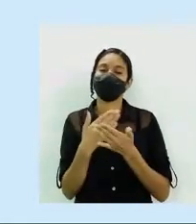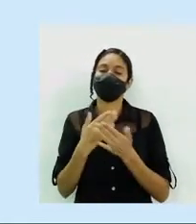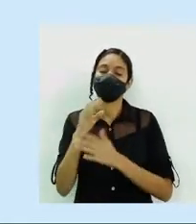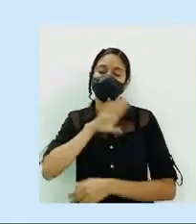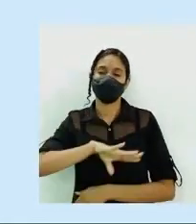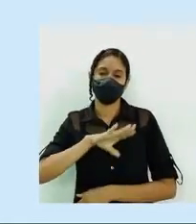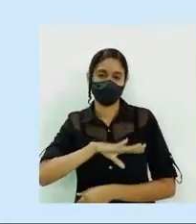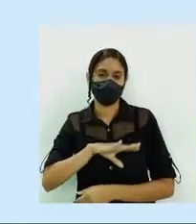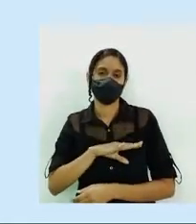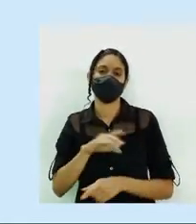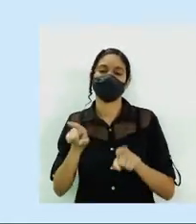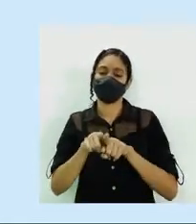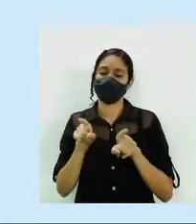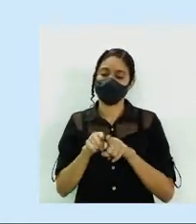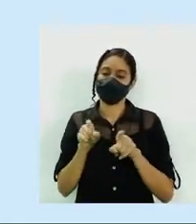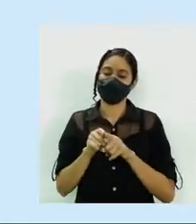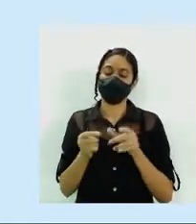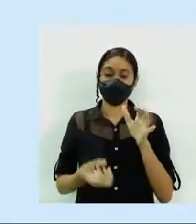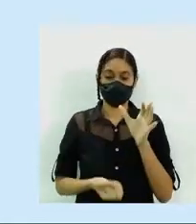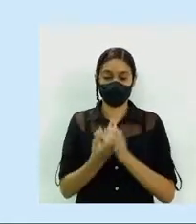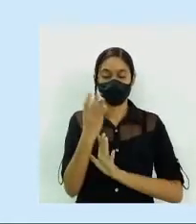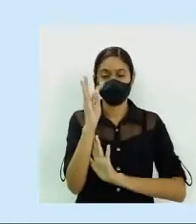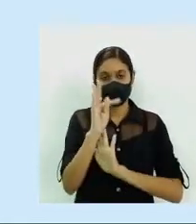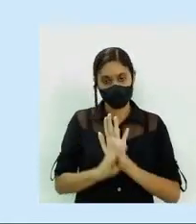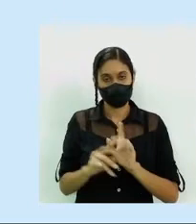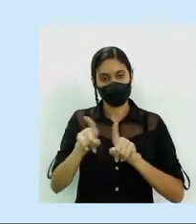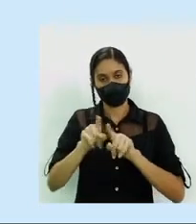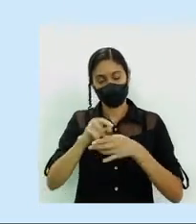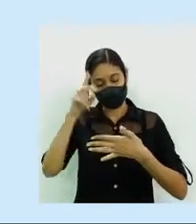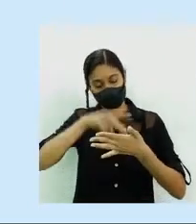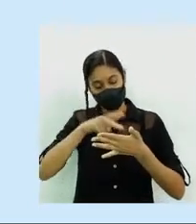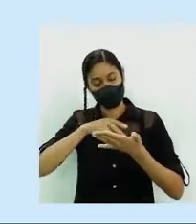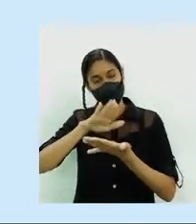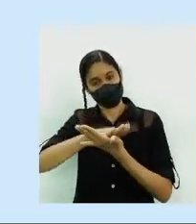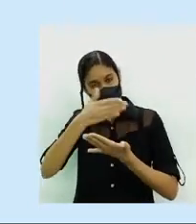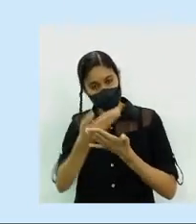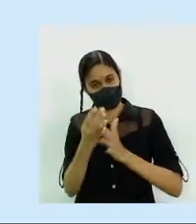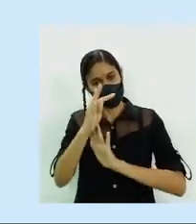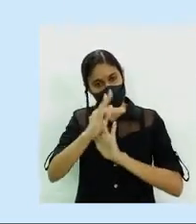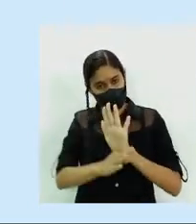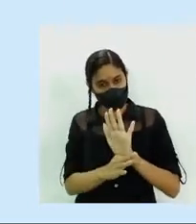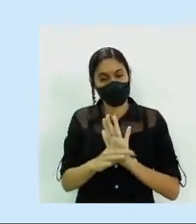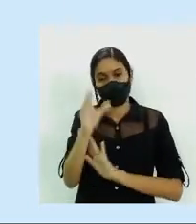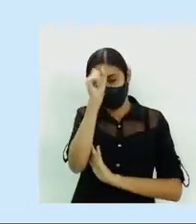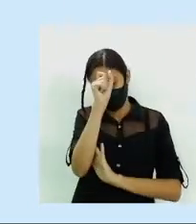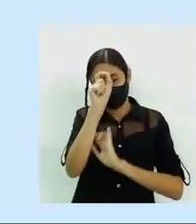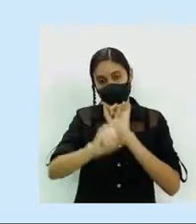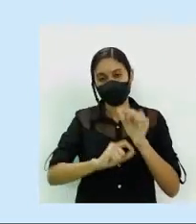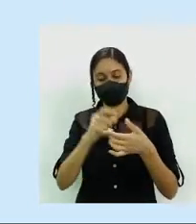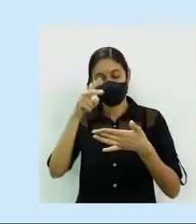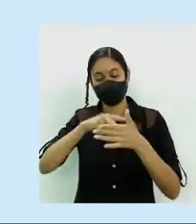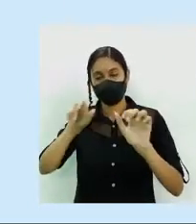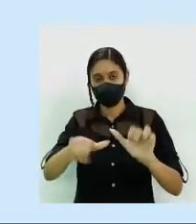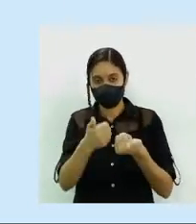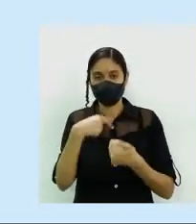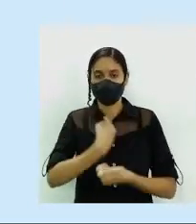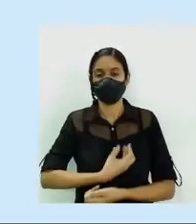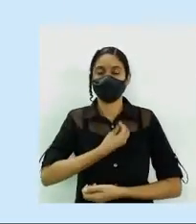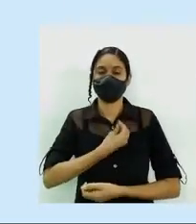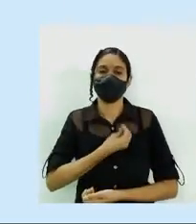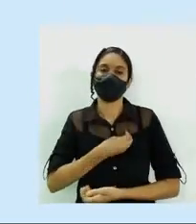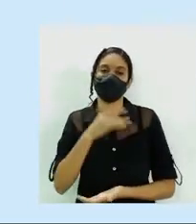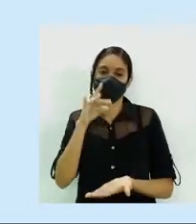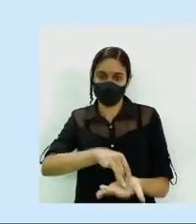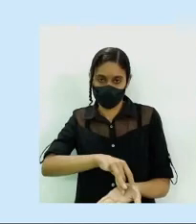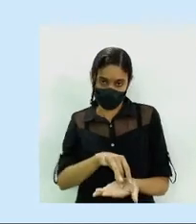língua portuguesa, através das aulas de produção textual e de leitura, interpretação de texto, aprender a ler melhor a nossa